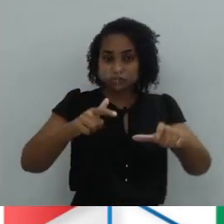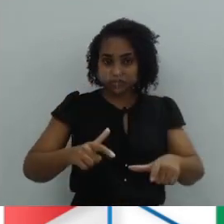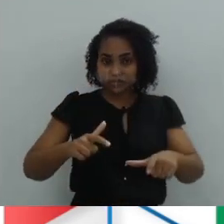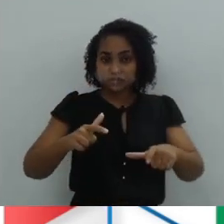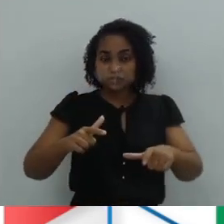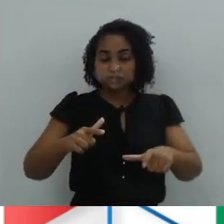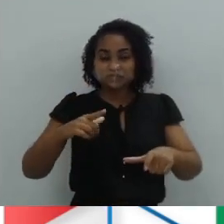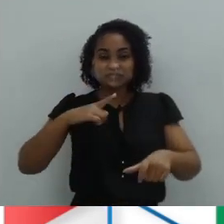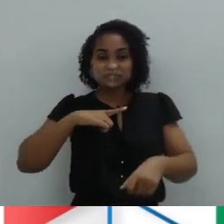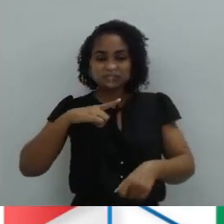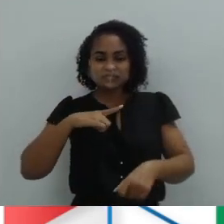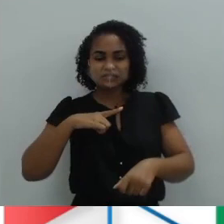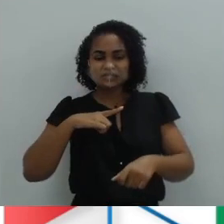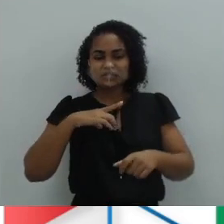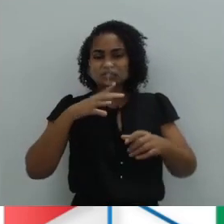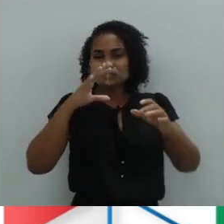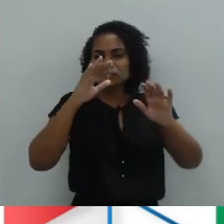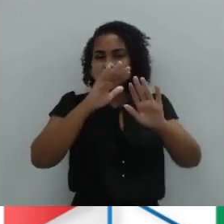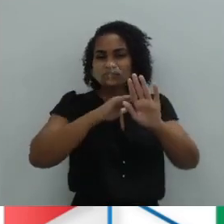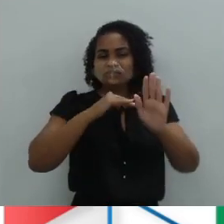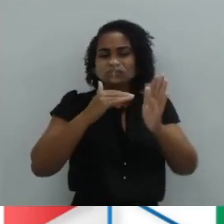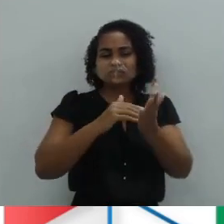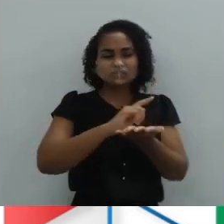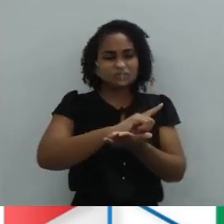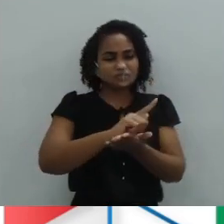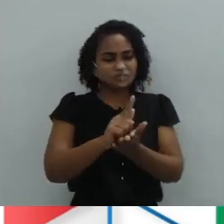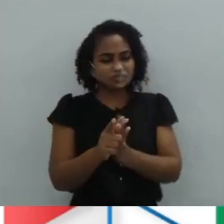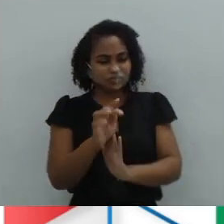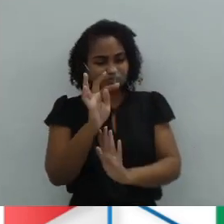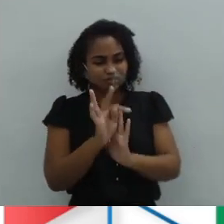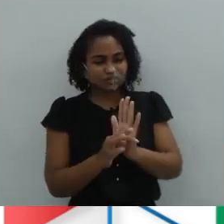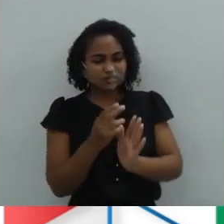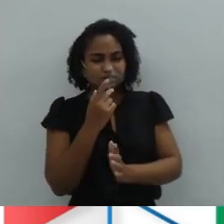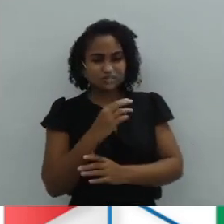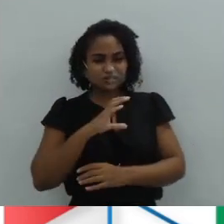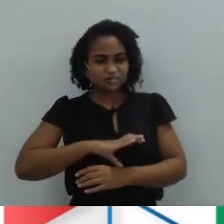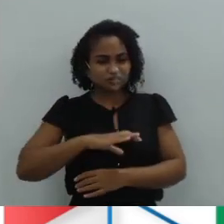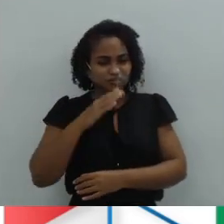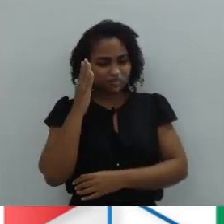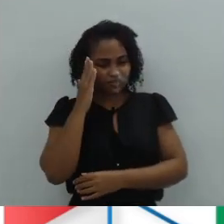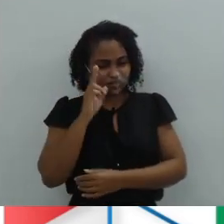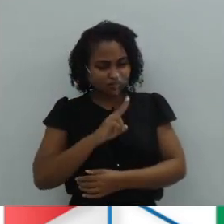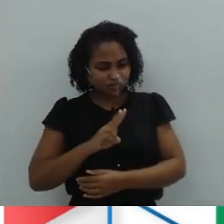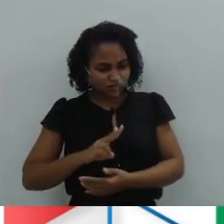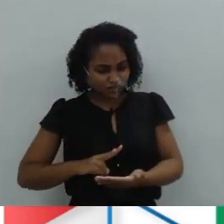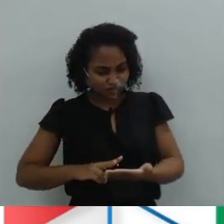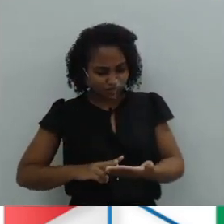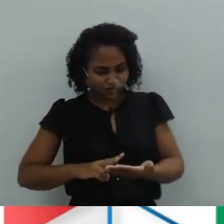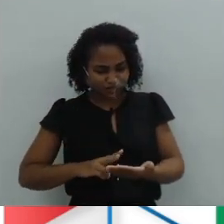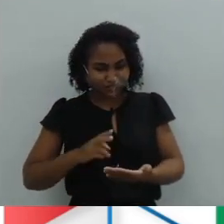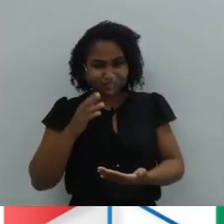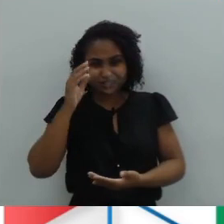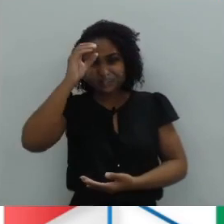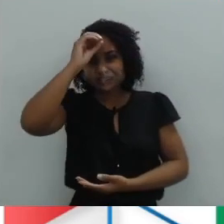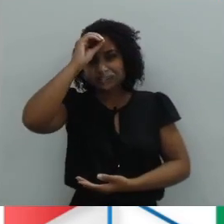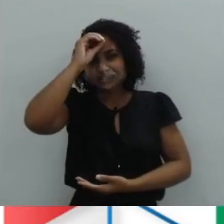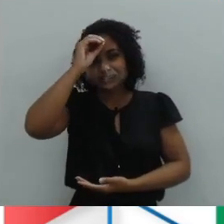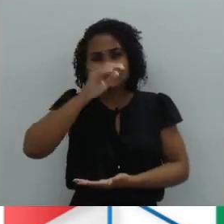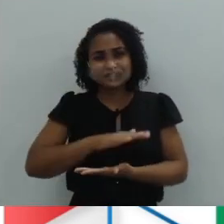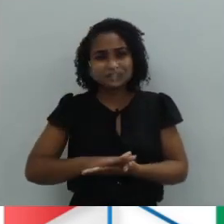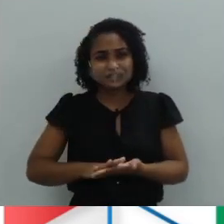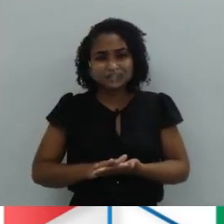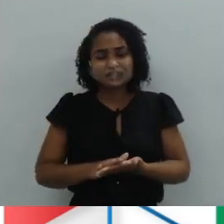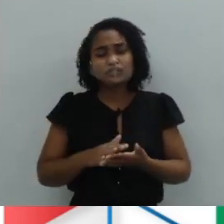em que tem vários textos em língua portuguesa, você lê e não conseguir interpretar? Como